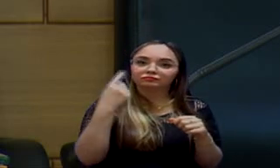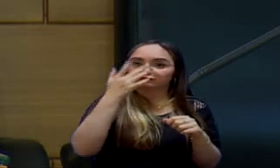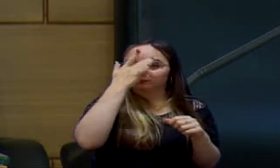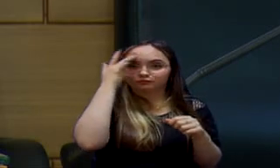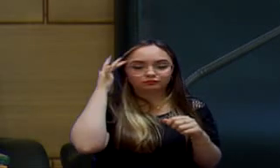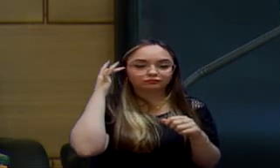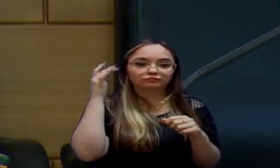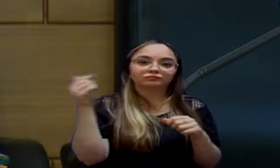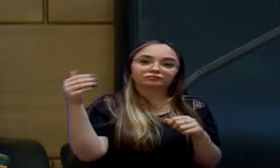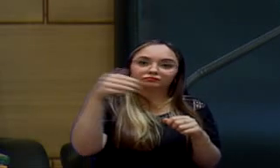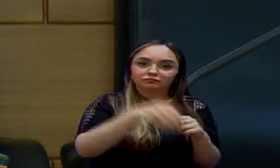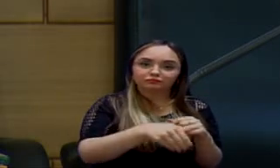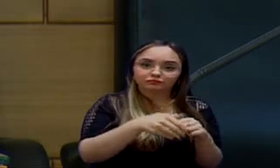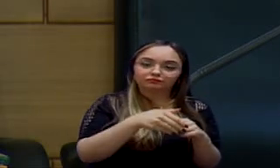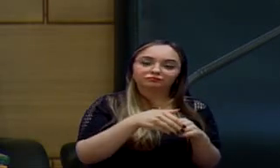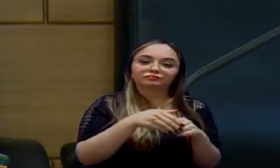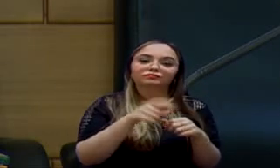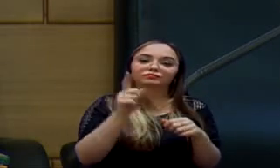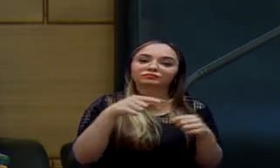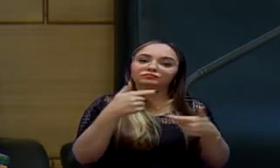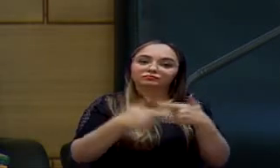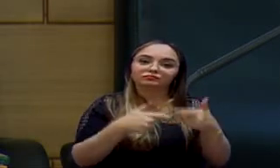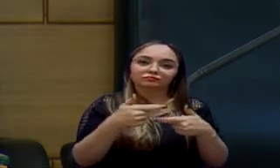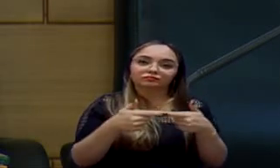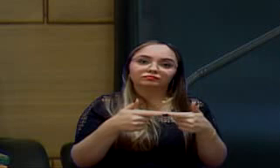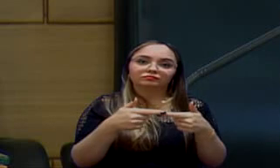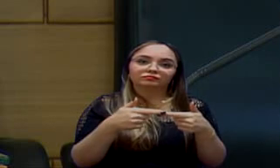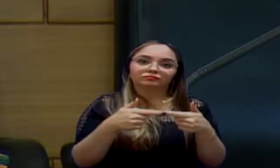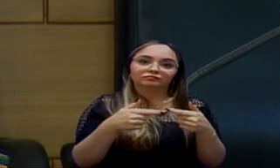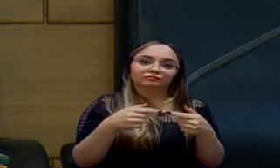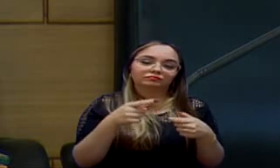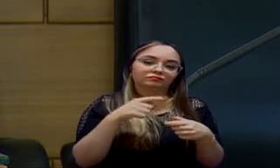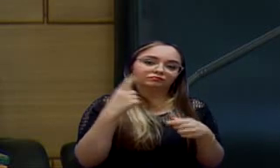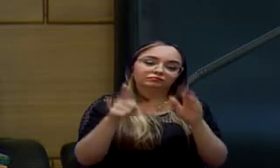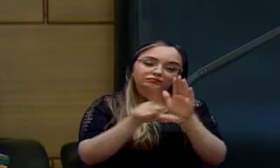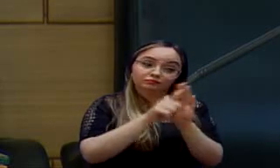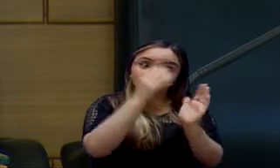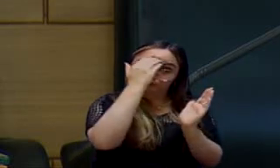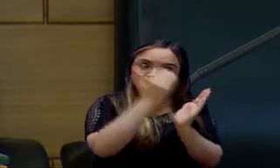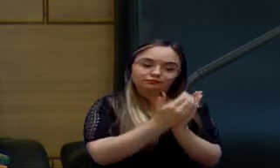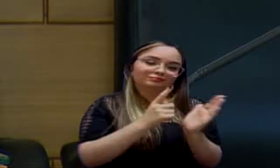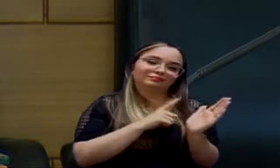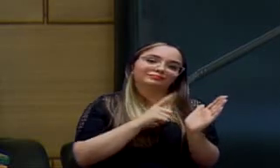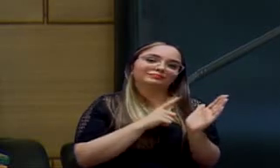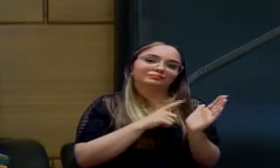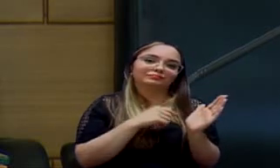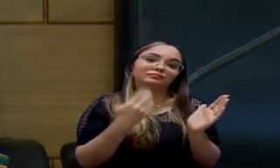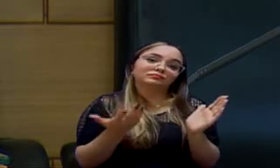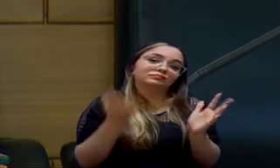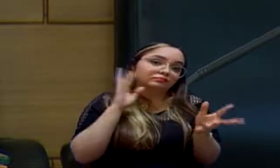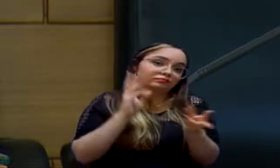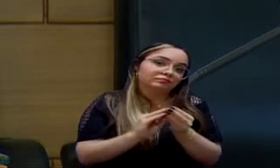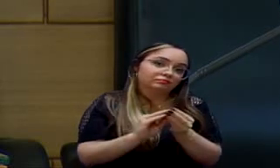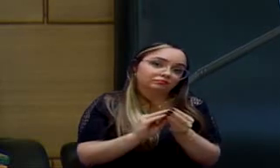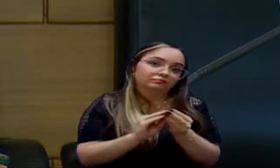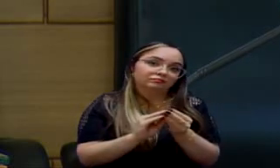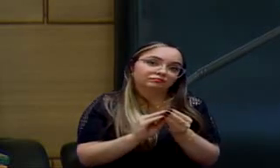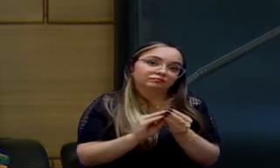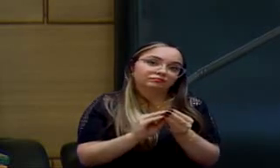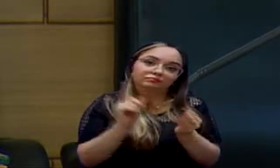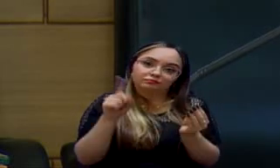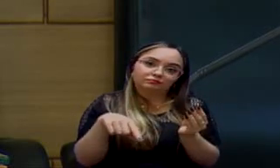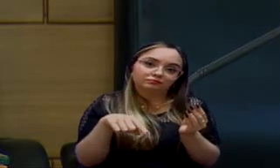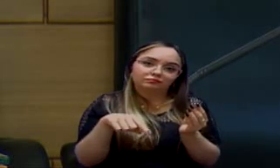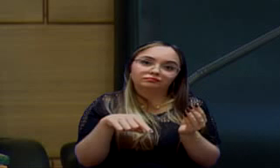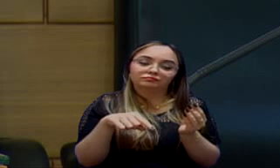prestadores que vierem são prestadores que atendem os requisitos legais e funcionamento portanto suponham que seja